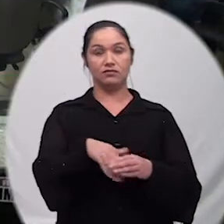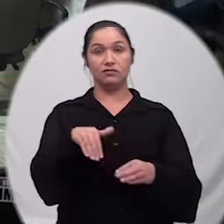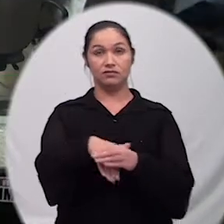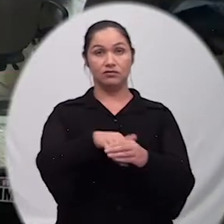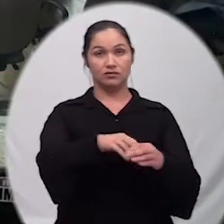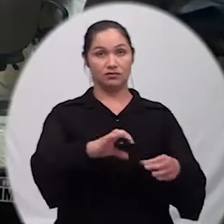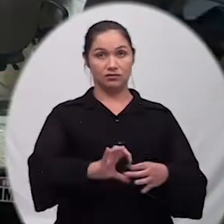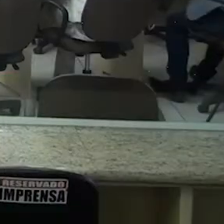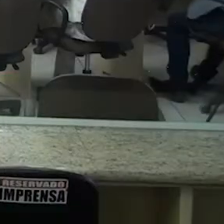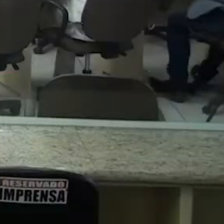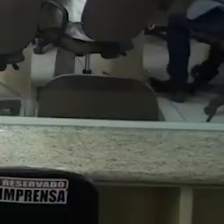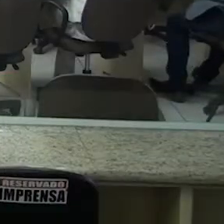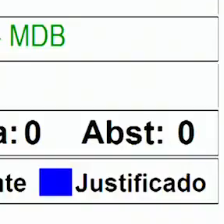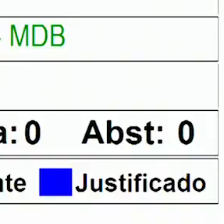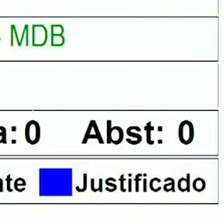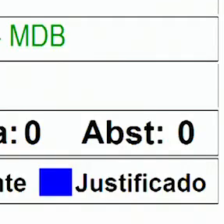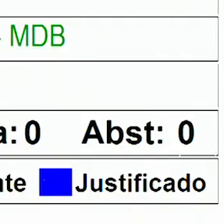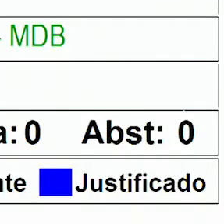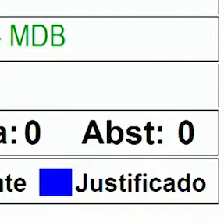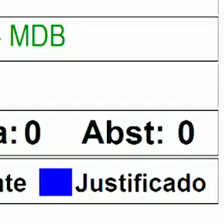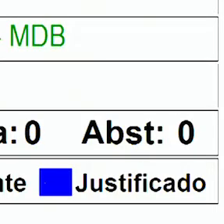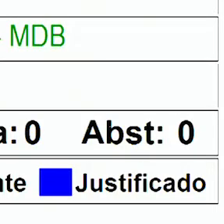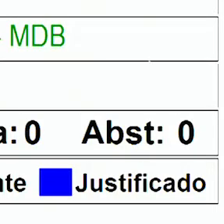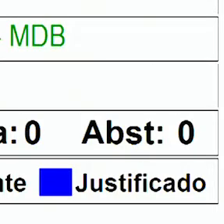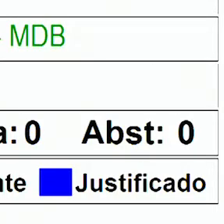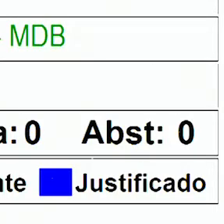Votação liberada.